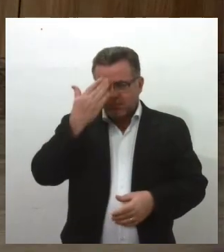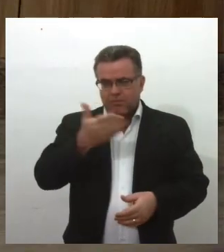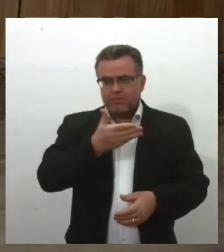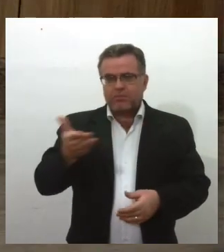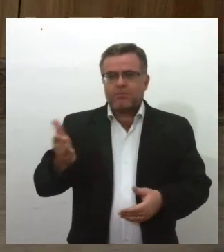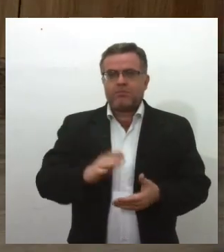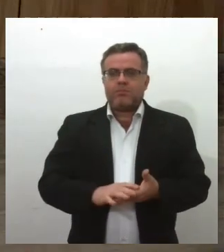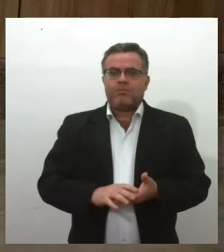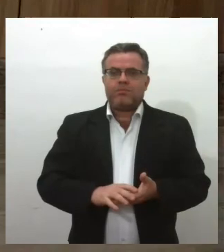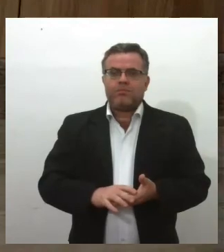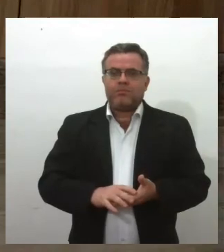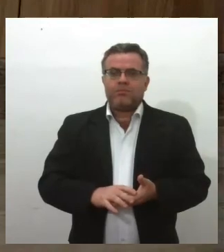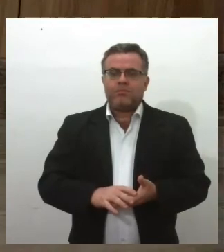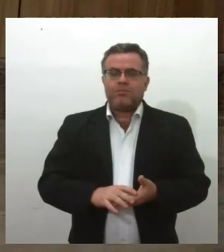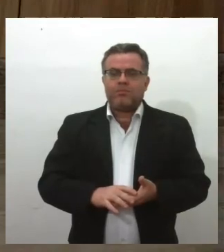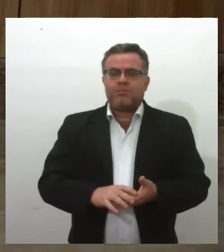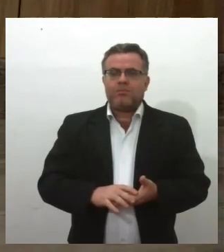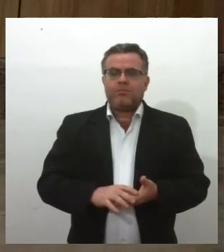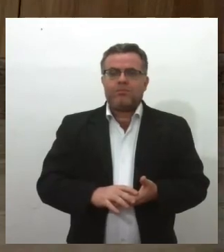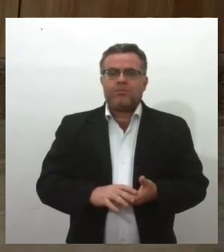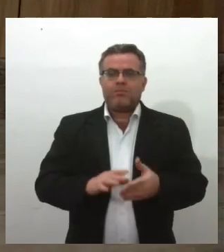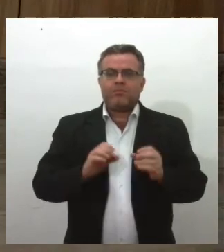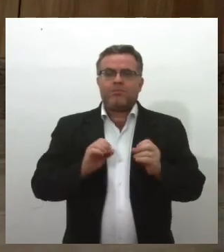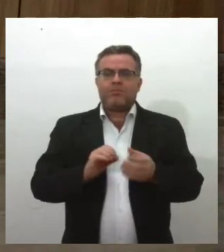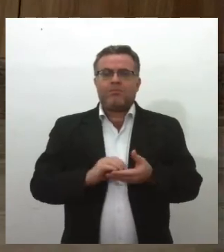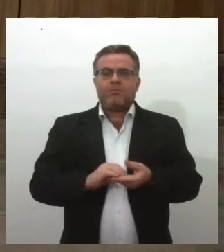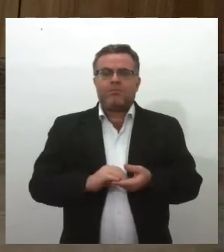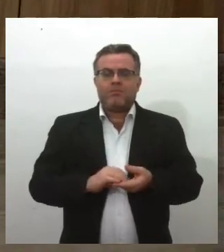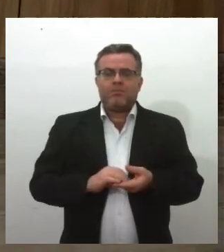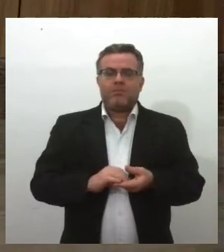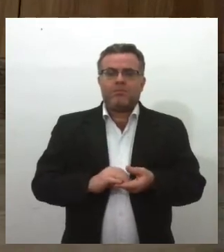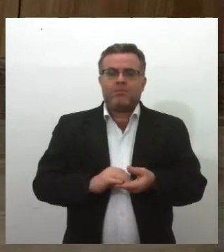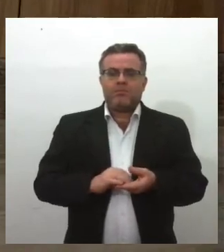que as mulheres levem, né? Pelo pois amor de Deus. Desmistificar, né? Isso mesmo.